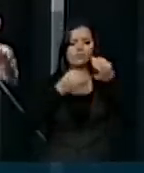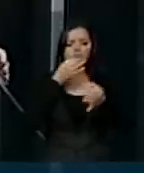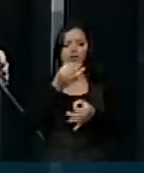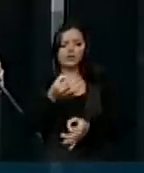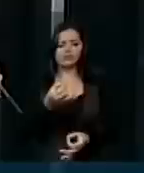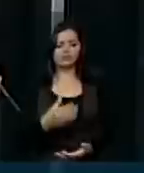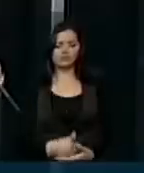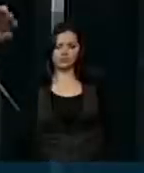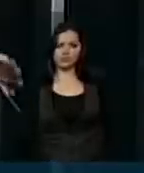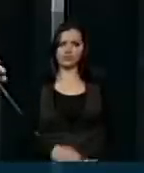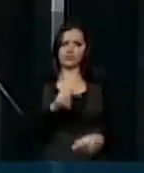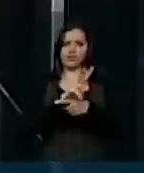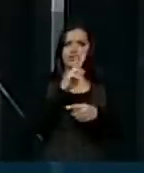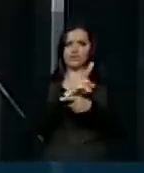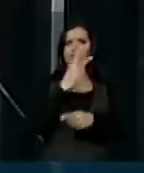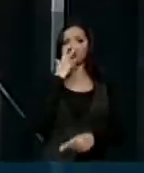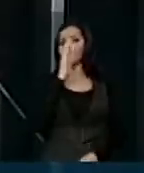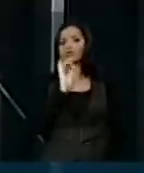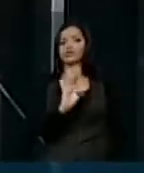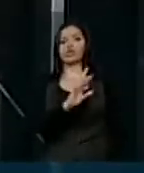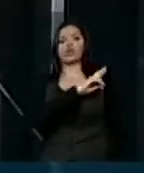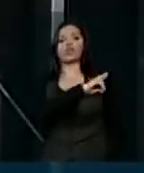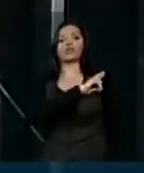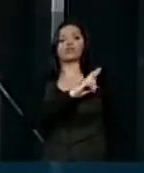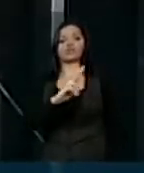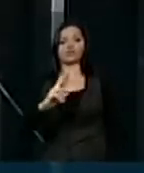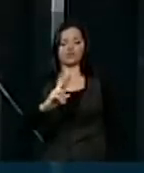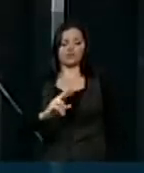sendo argumentos religiosos.